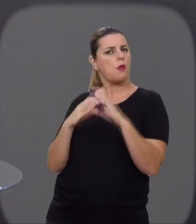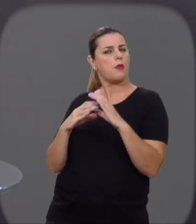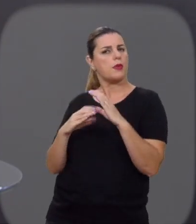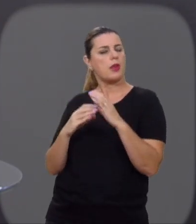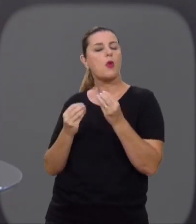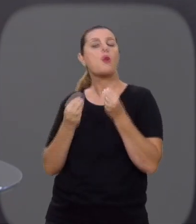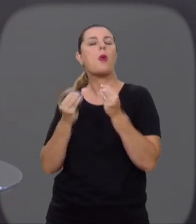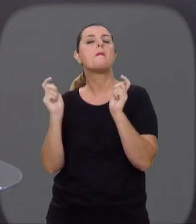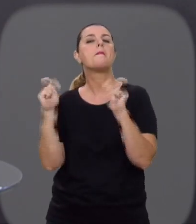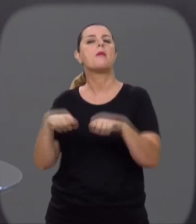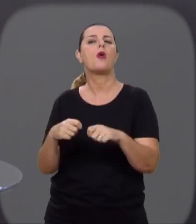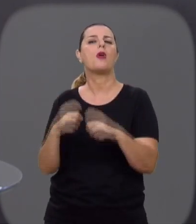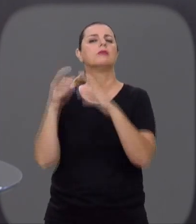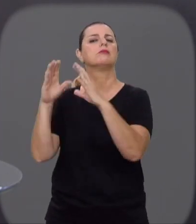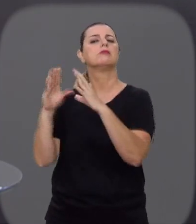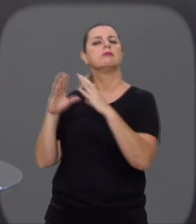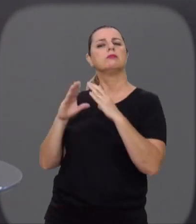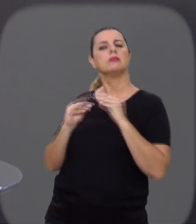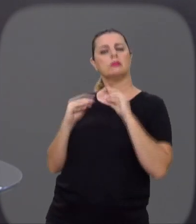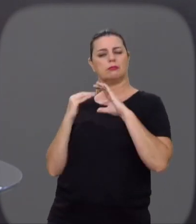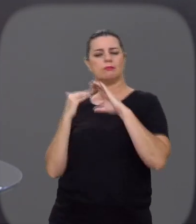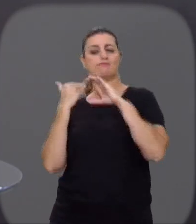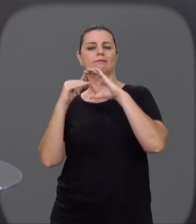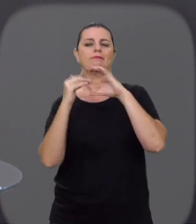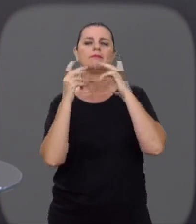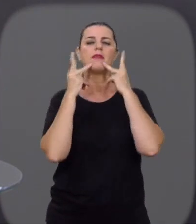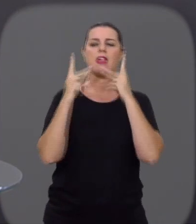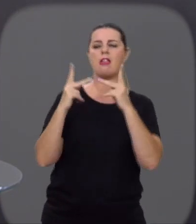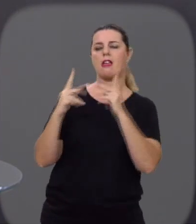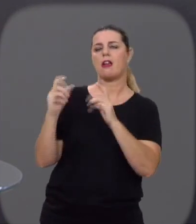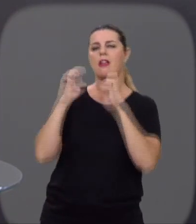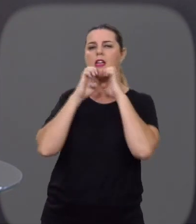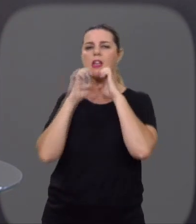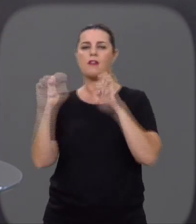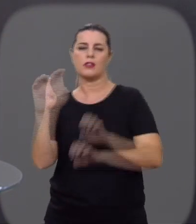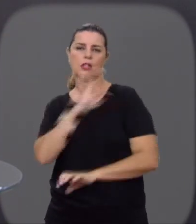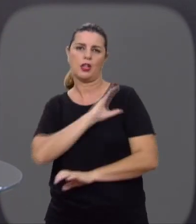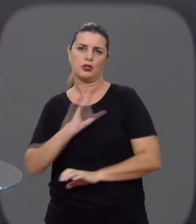elas podem receber a mensagem, o Evangelho de Cristo.